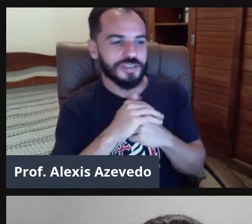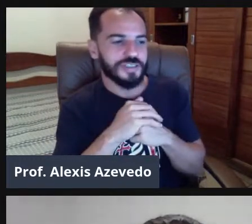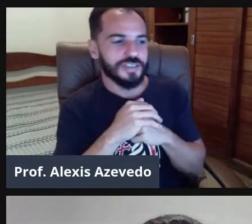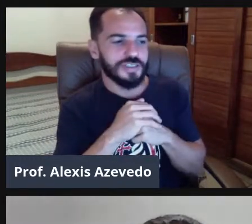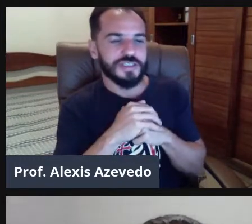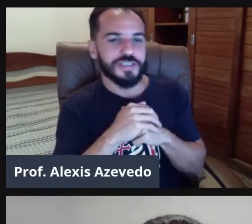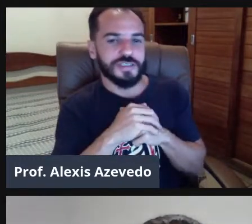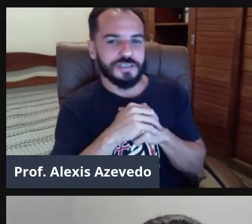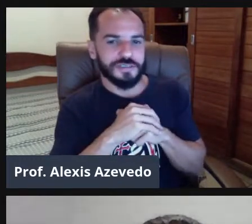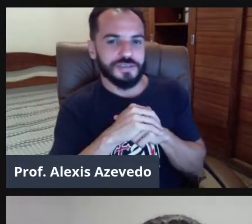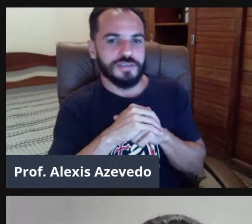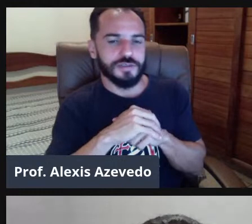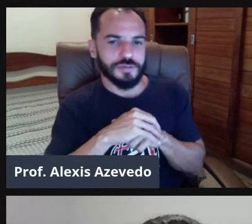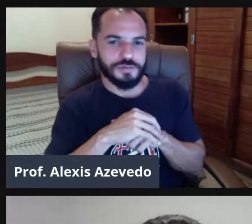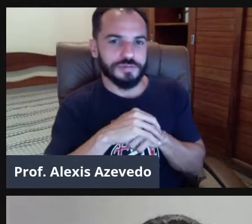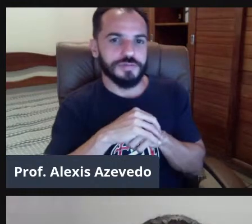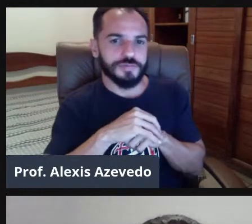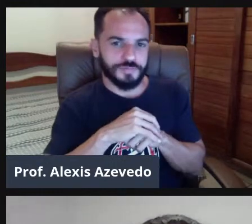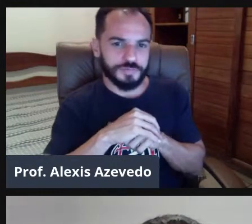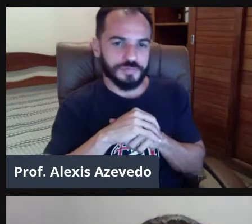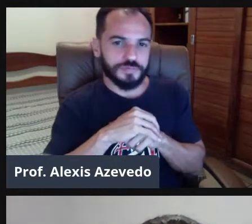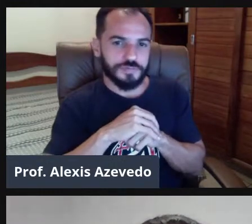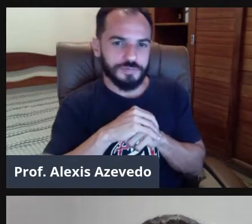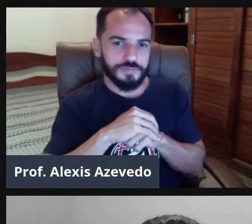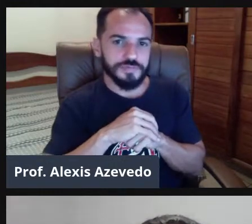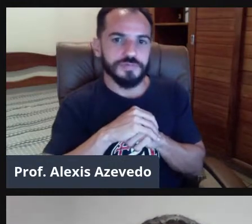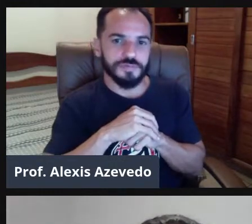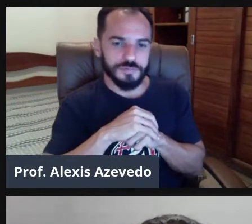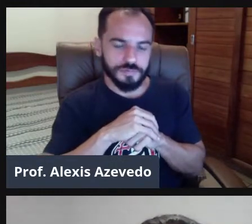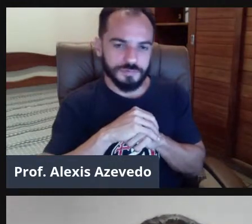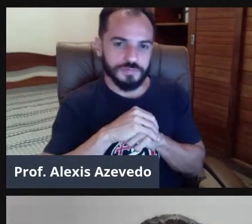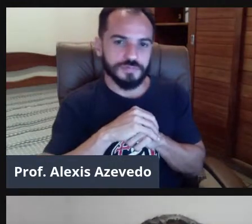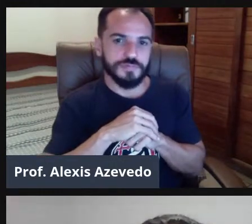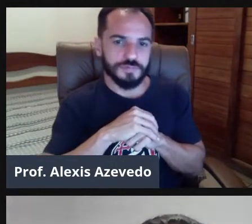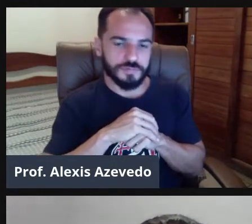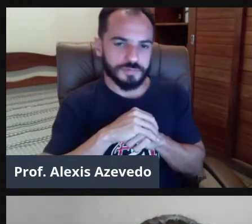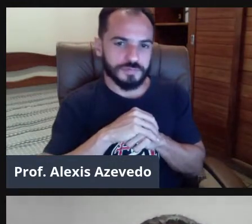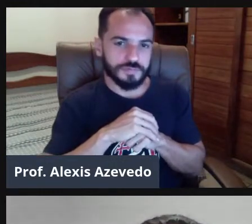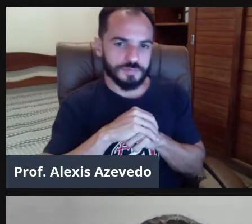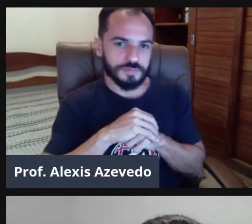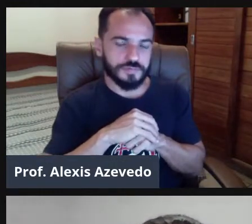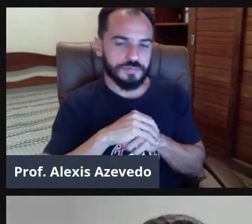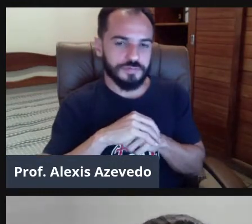na direção da instalação, da performance, do livro de artista,